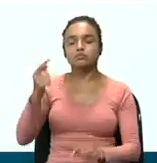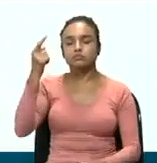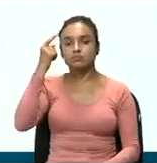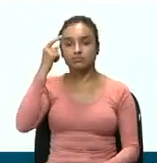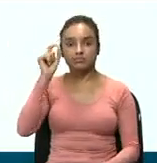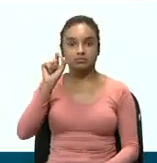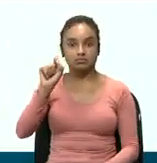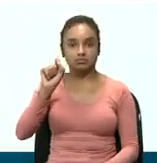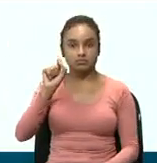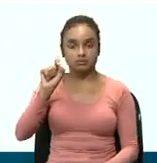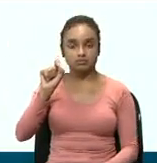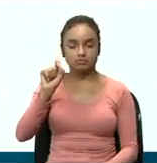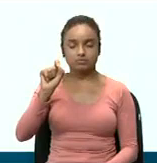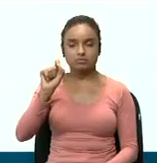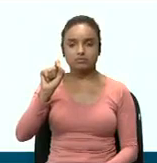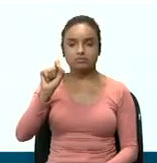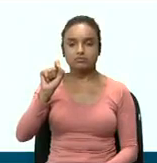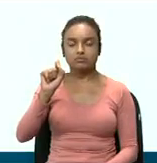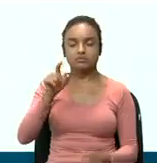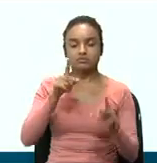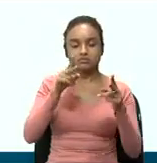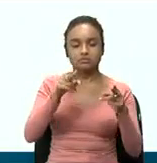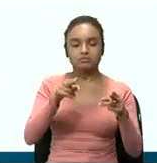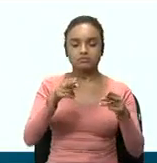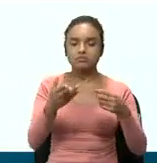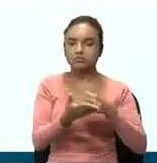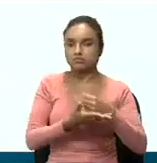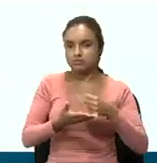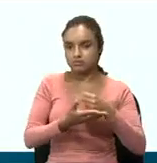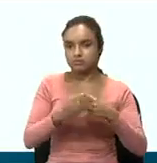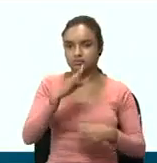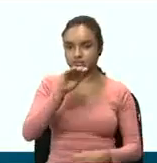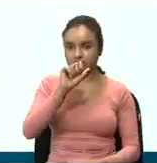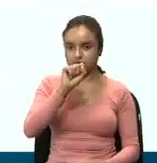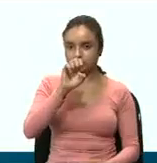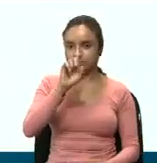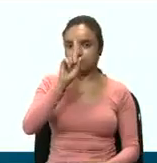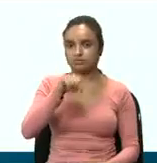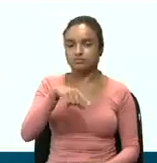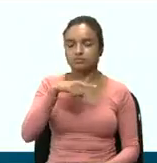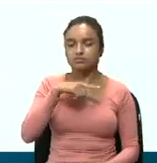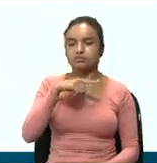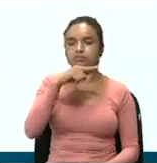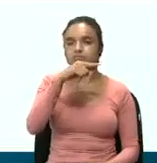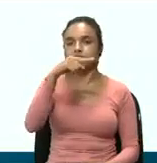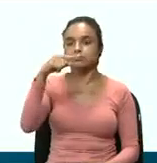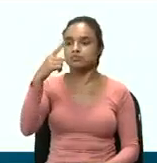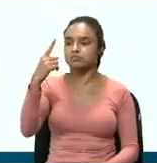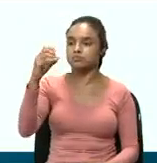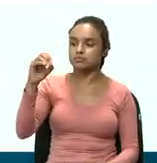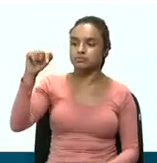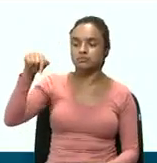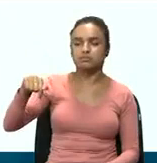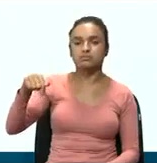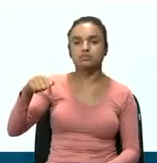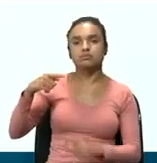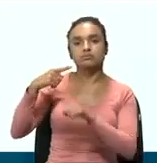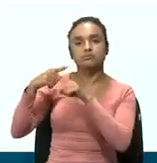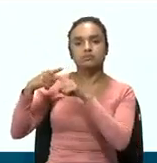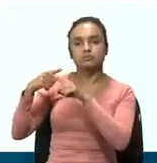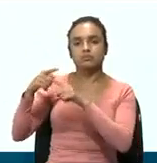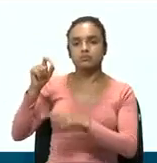sendo quem? A mesma base, menos 10 elevado a n, que